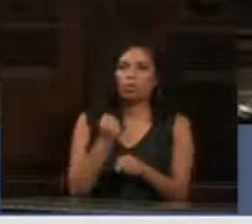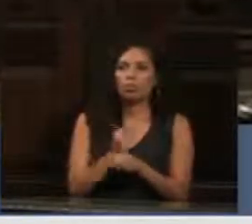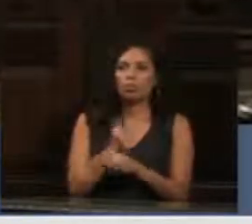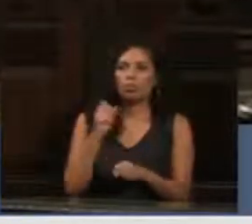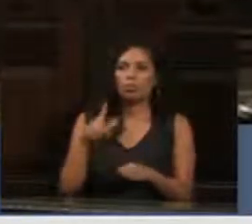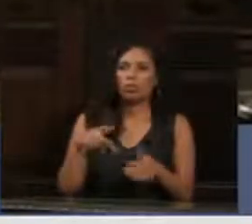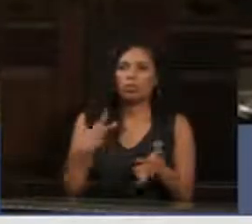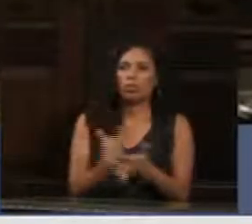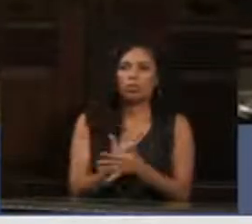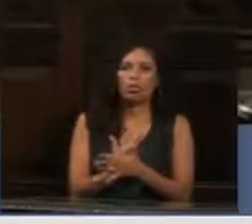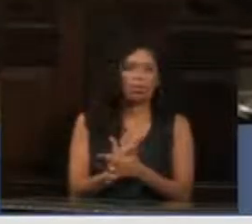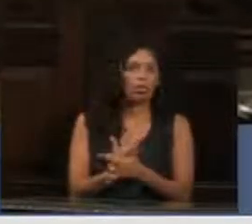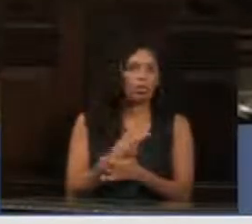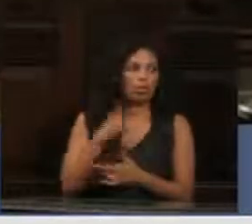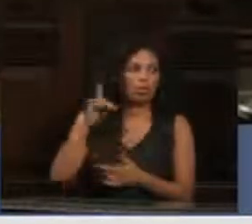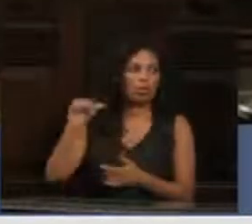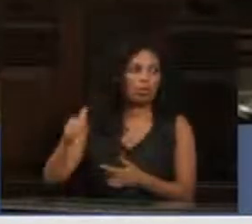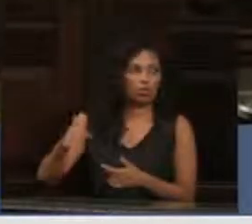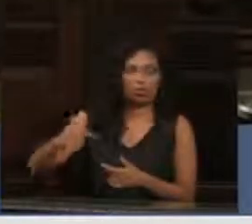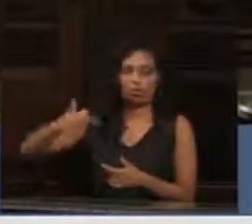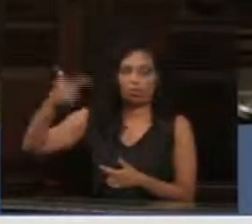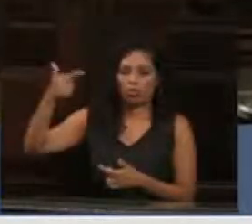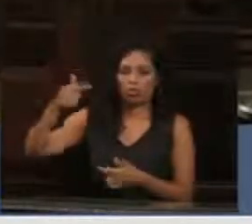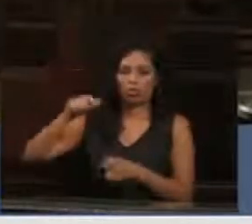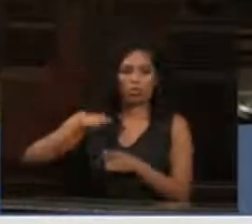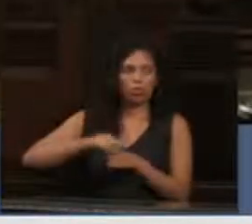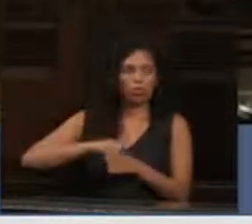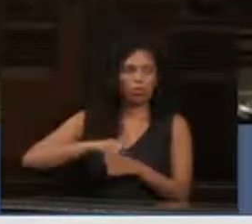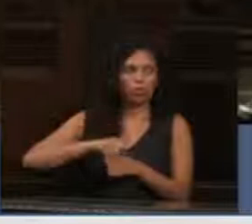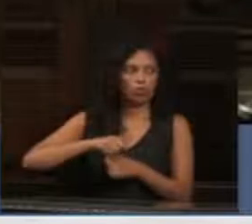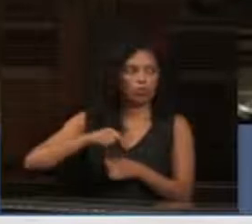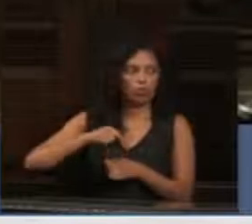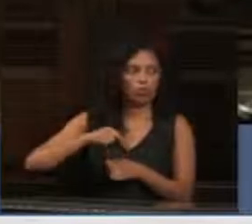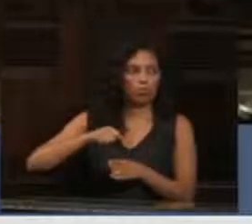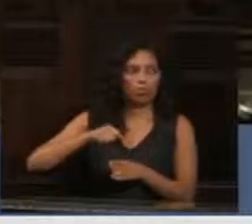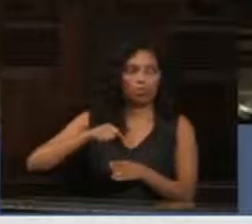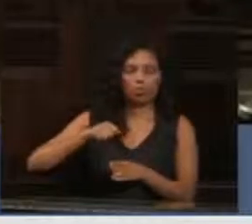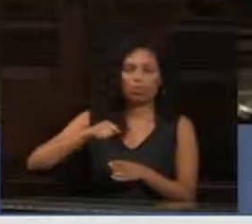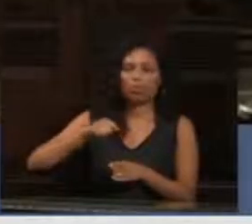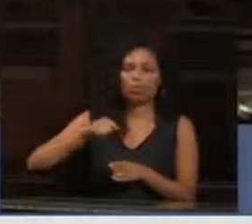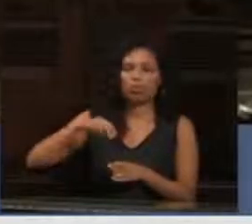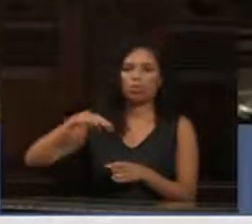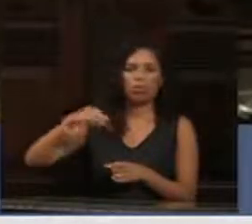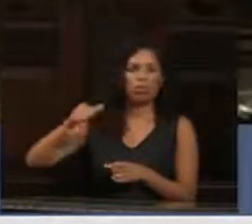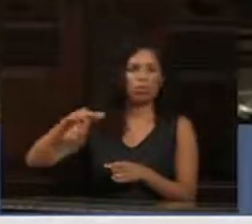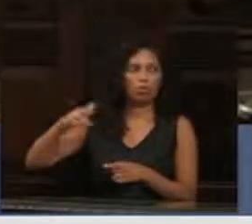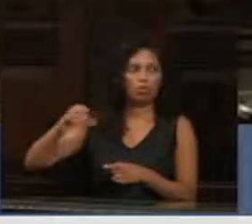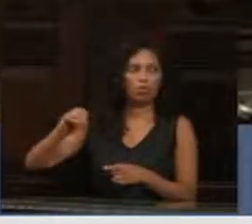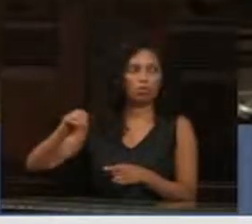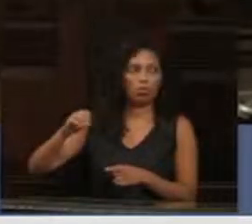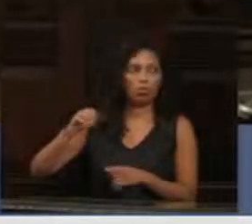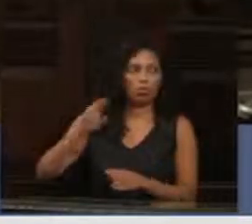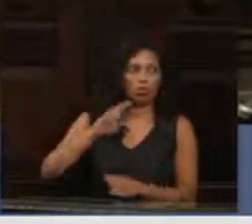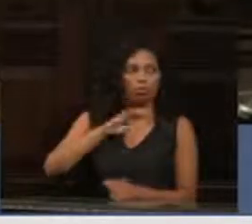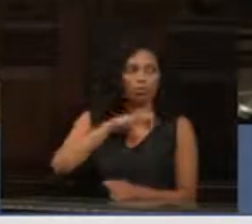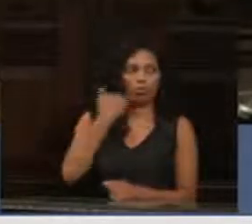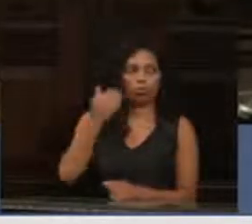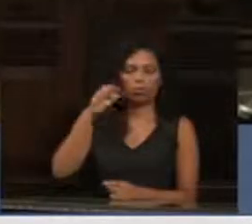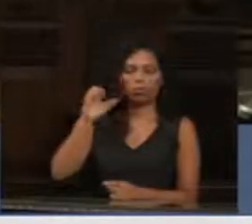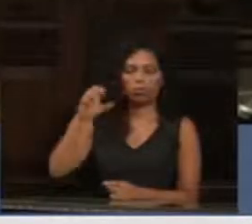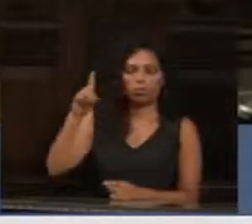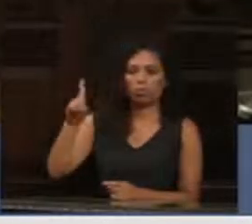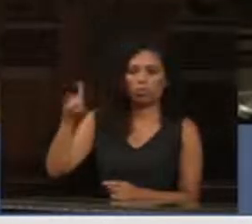irresponsabilidade. No dia 12/3 agora, tivemos a morte do brasileiro chamado Edivaldo Alves de